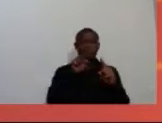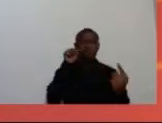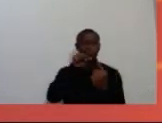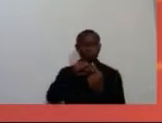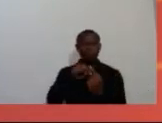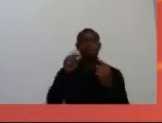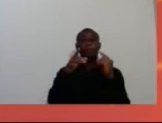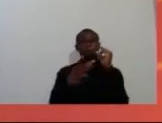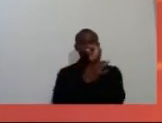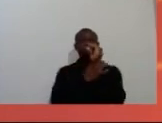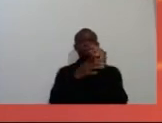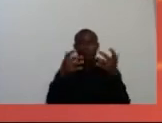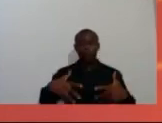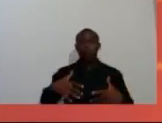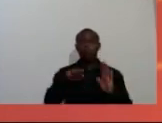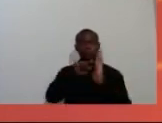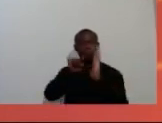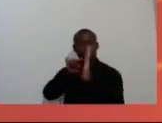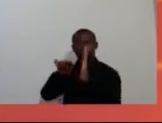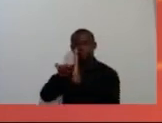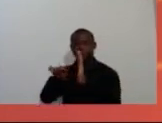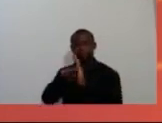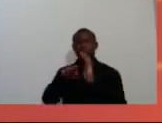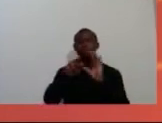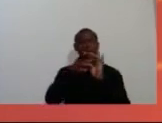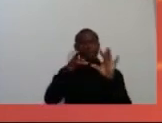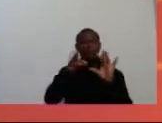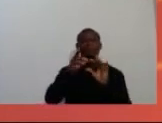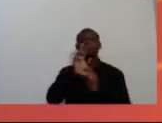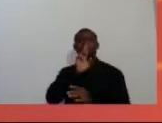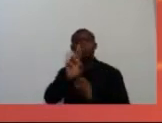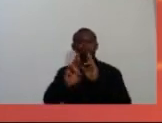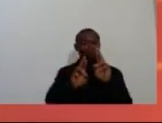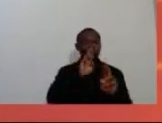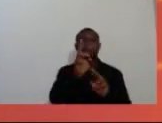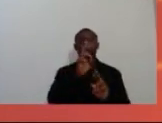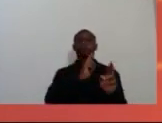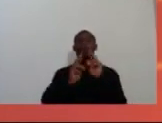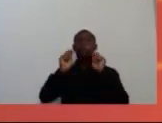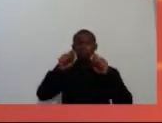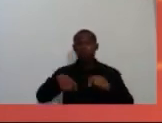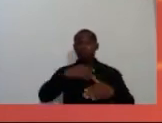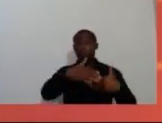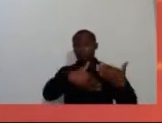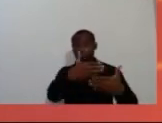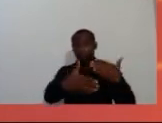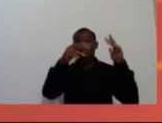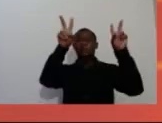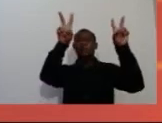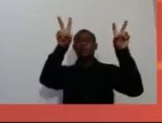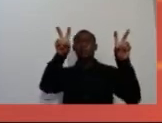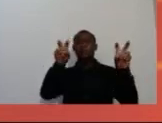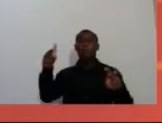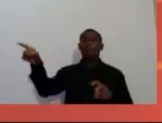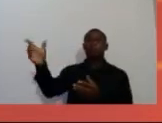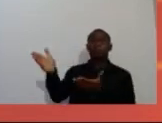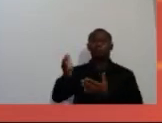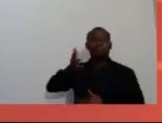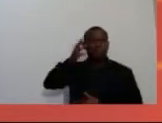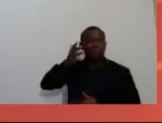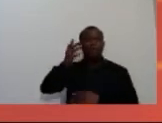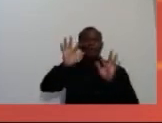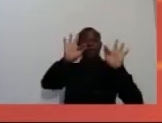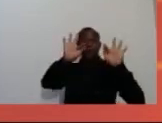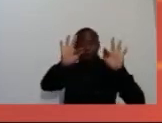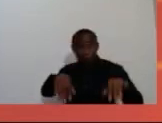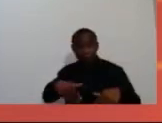sua pergunta durante a apresentação da Deise, durante os próximos também participantes, que ao final da sua